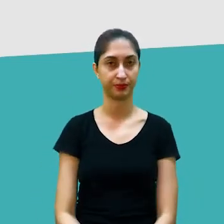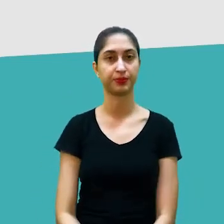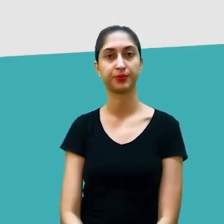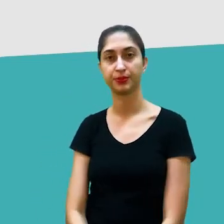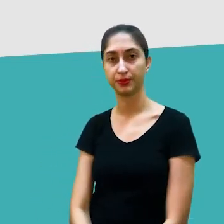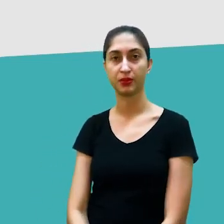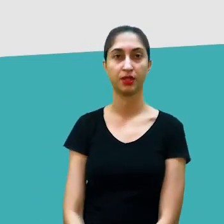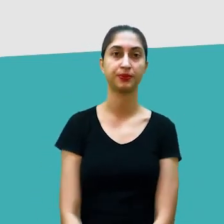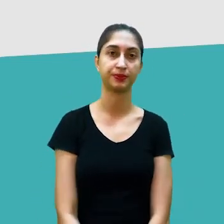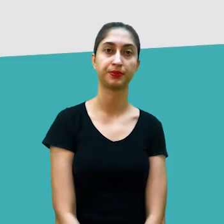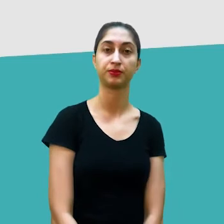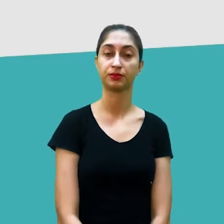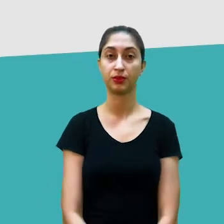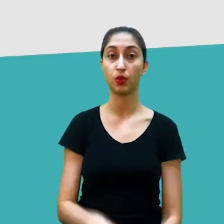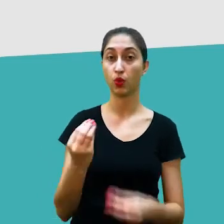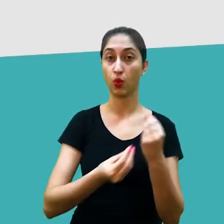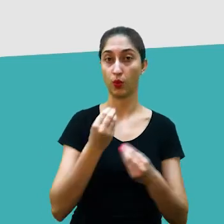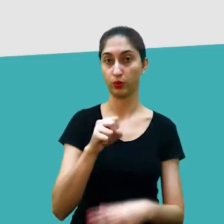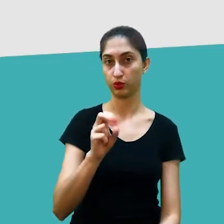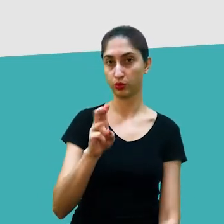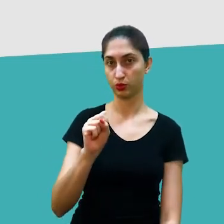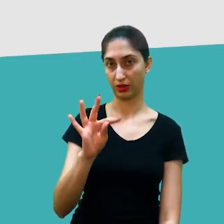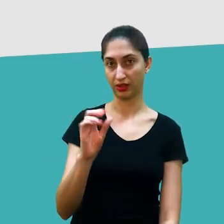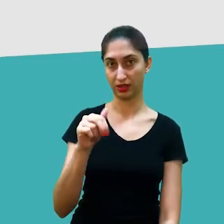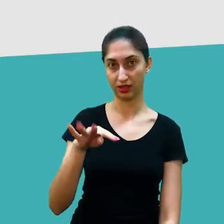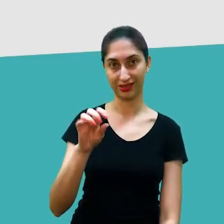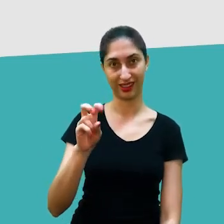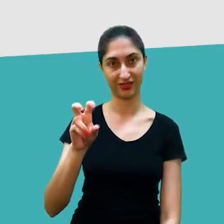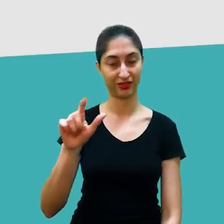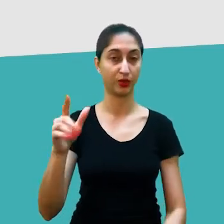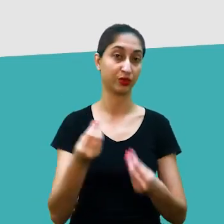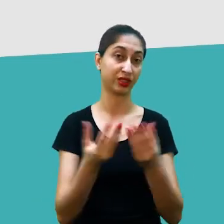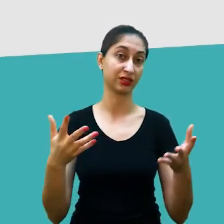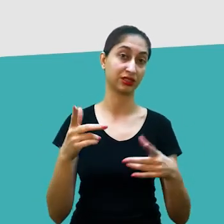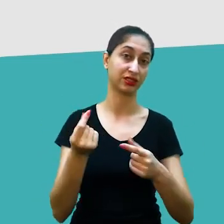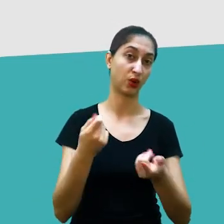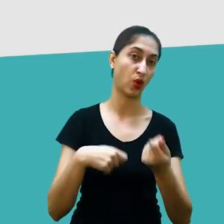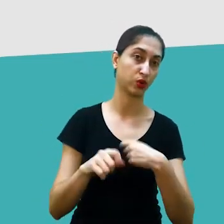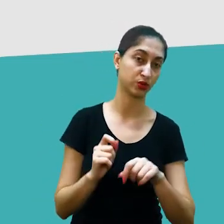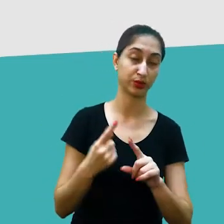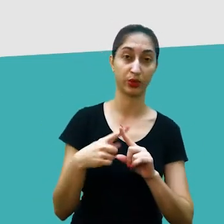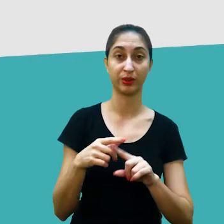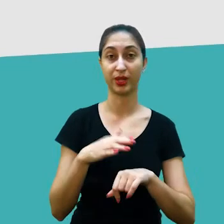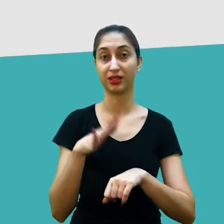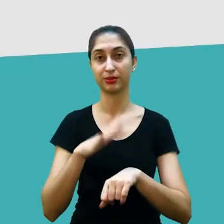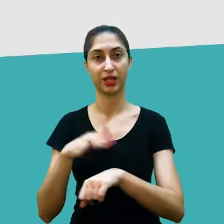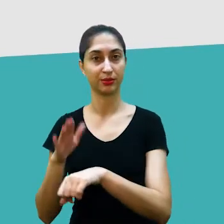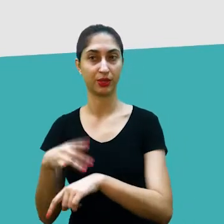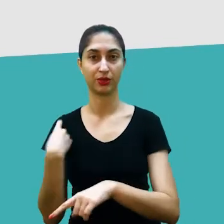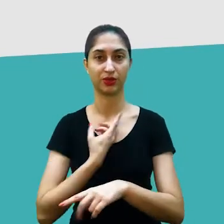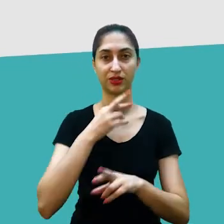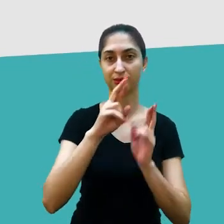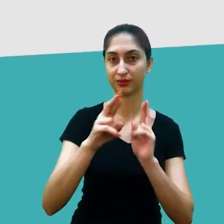importância disso e de como esse vetor sustentável traz negócios. Porque cada vez mais as perguntas que a gente responde